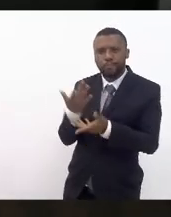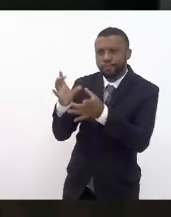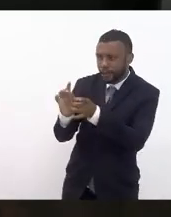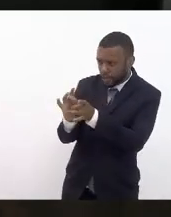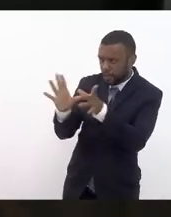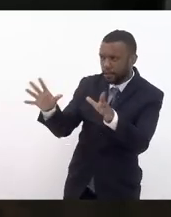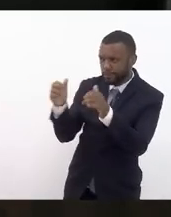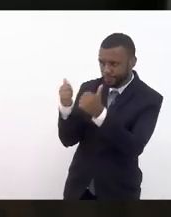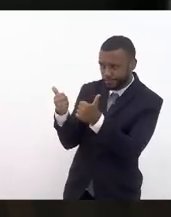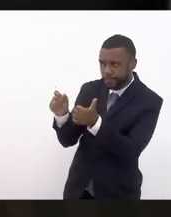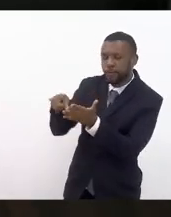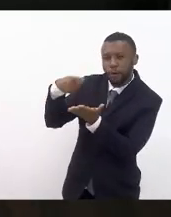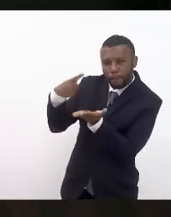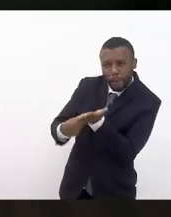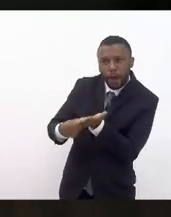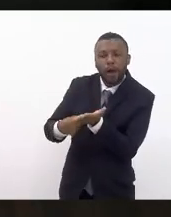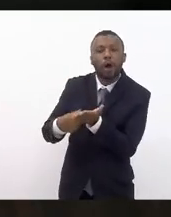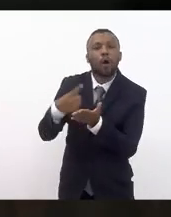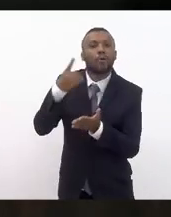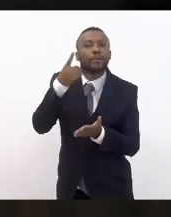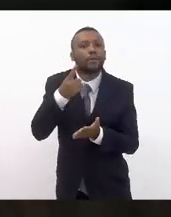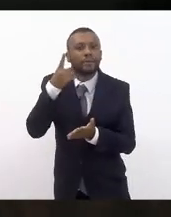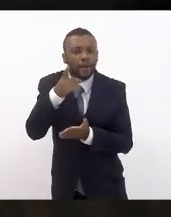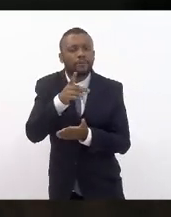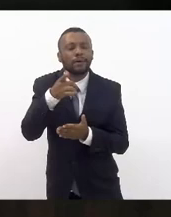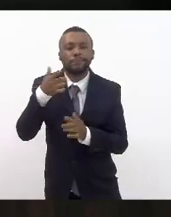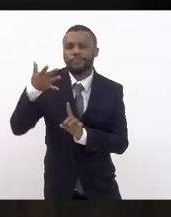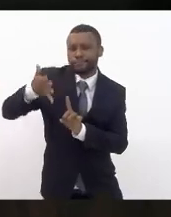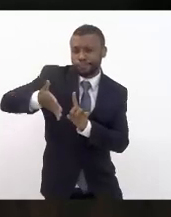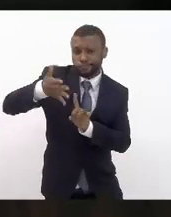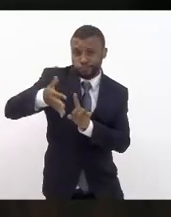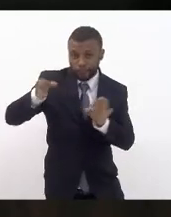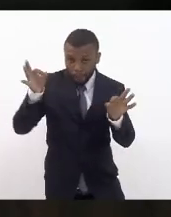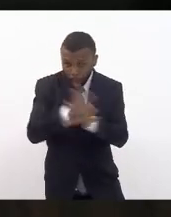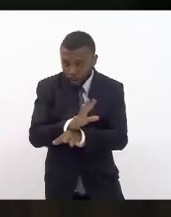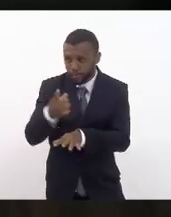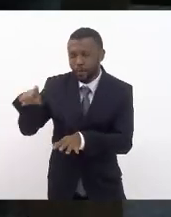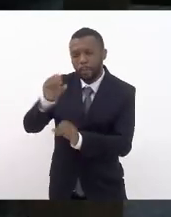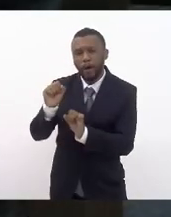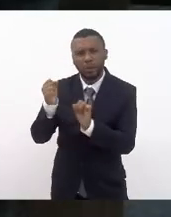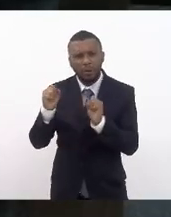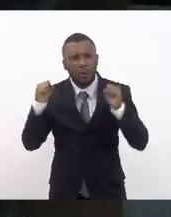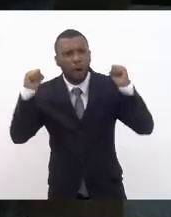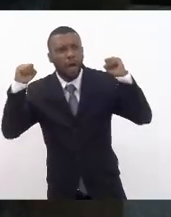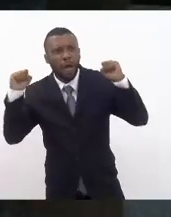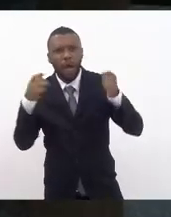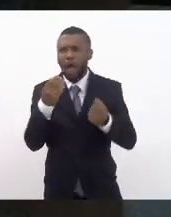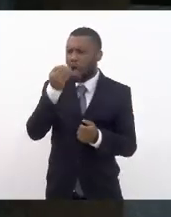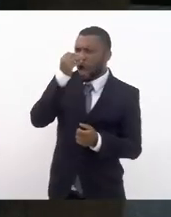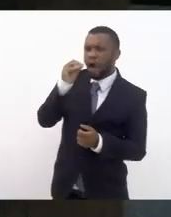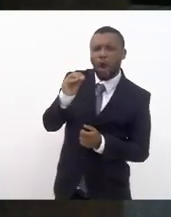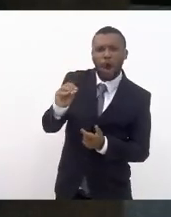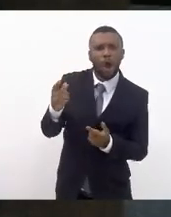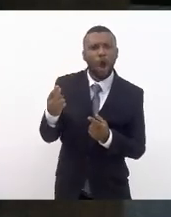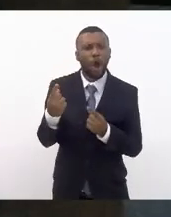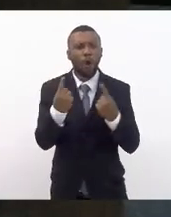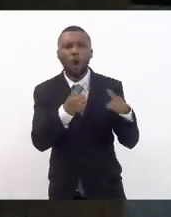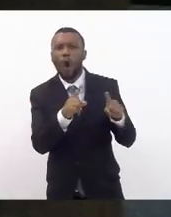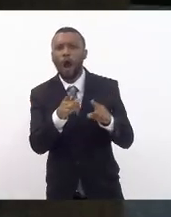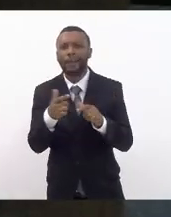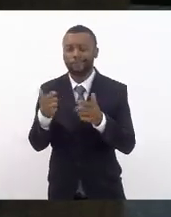Então, o deputado vai falar, depois vocês podem se manifestar. Senhora presidente, é que eu